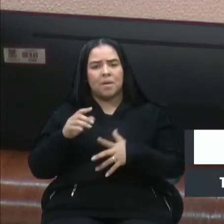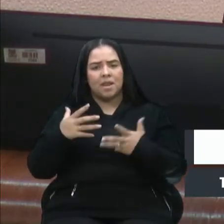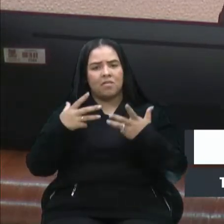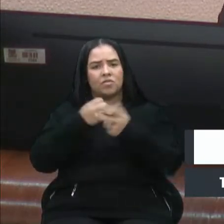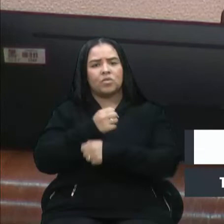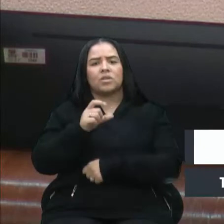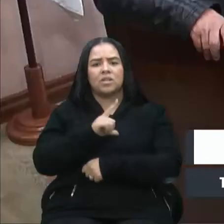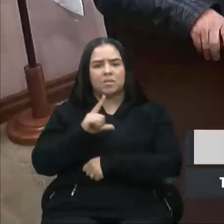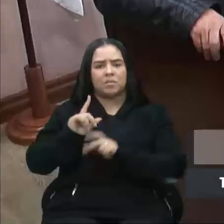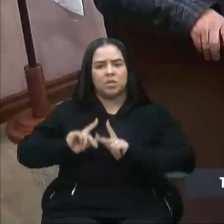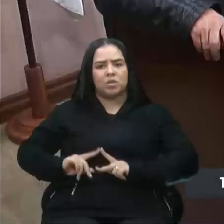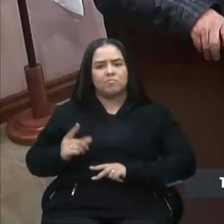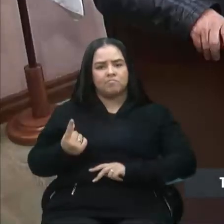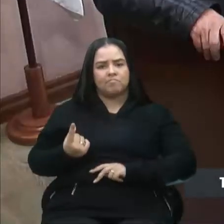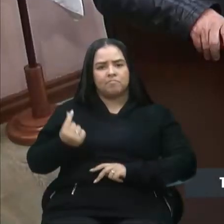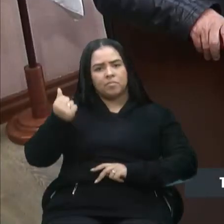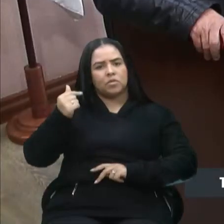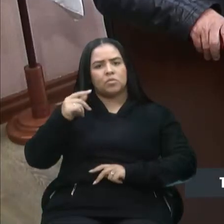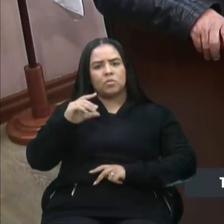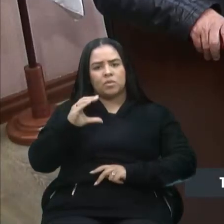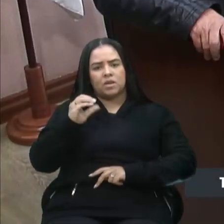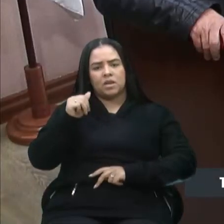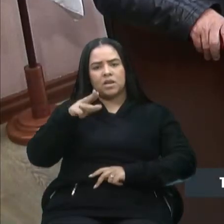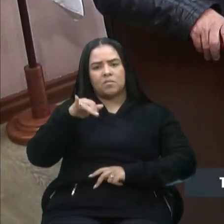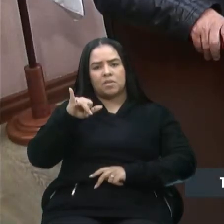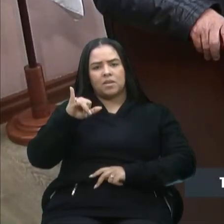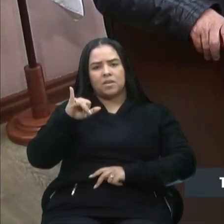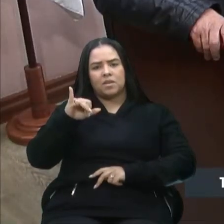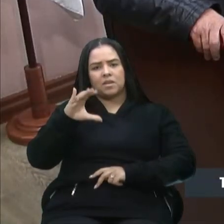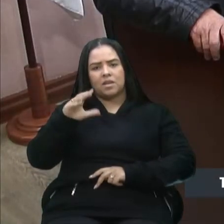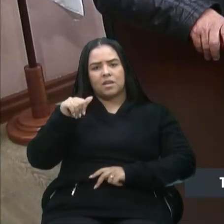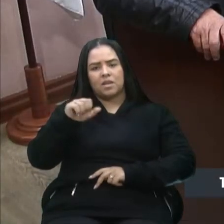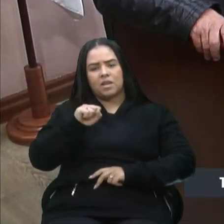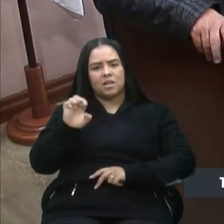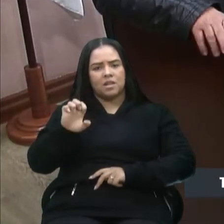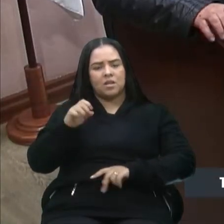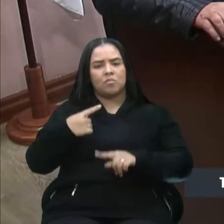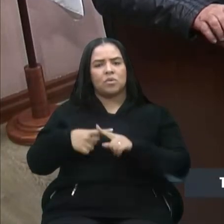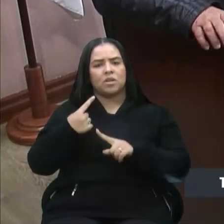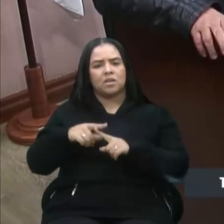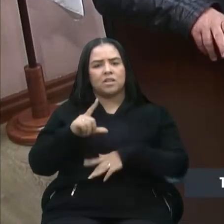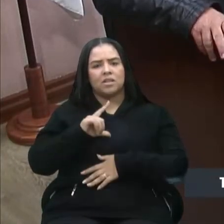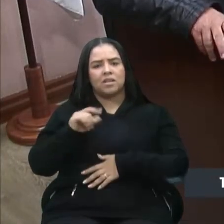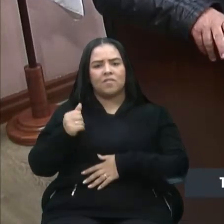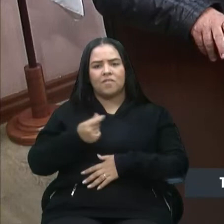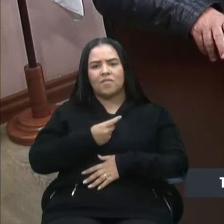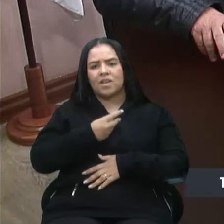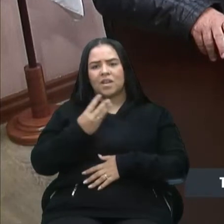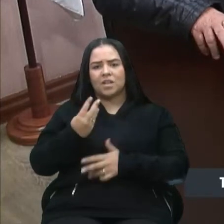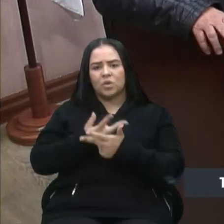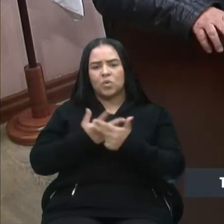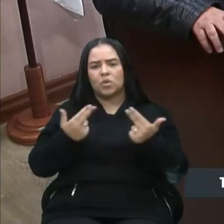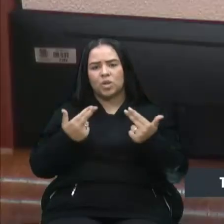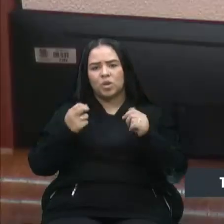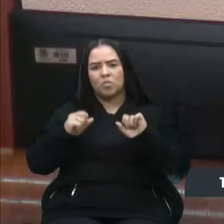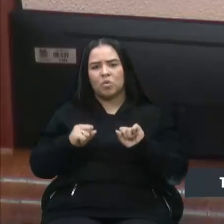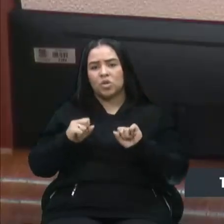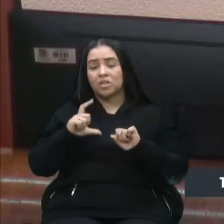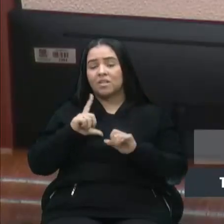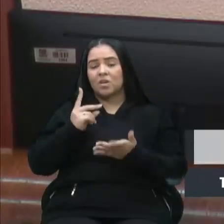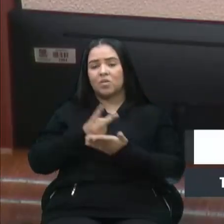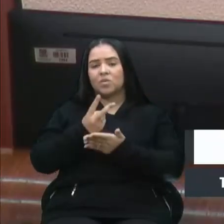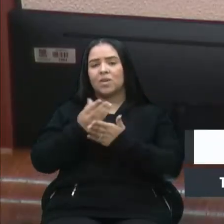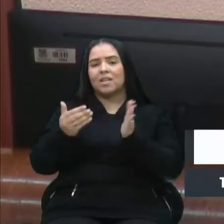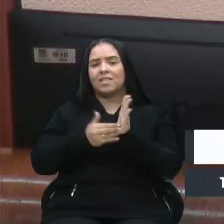né a respeito da PEC Kamikaze porque ela traz Vereador Renato diversos benefícios que vão durar apenas